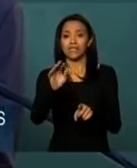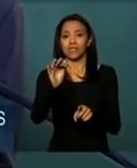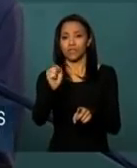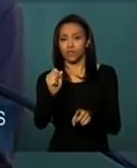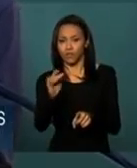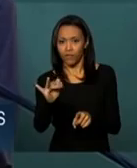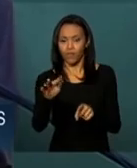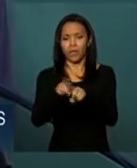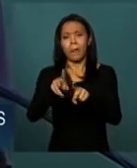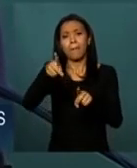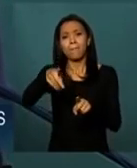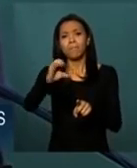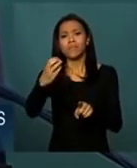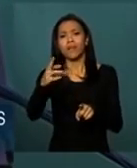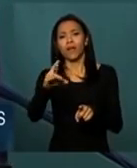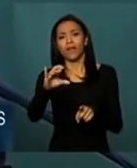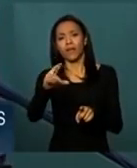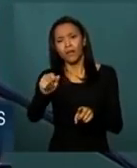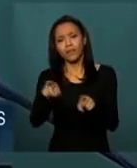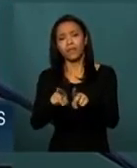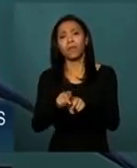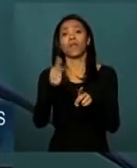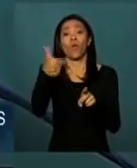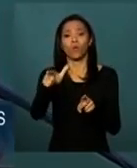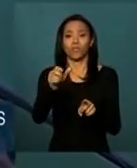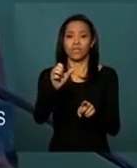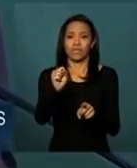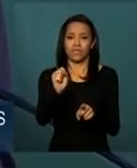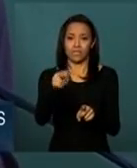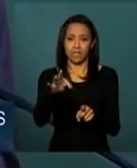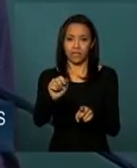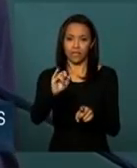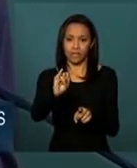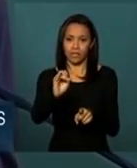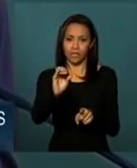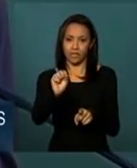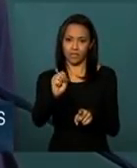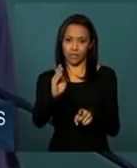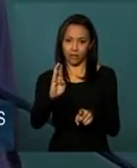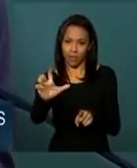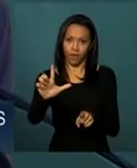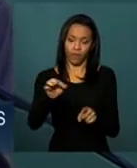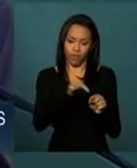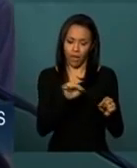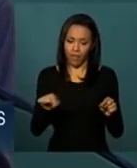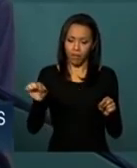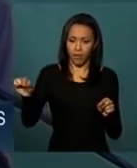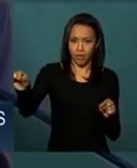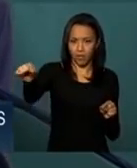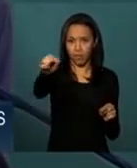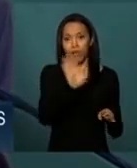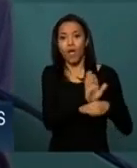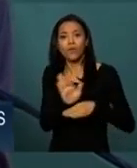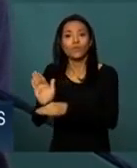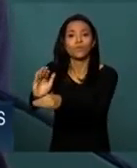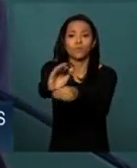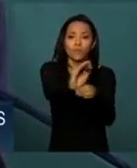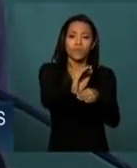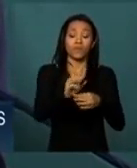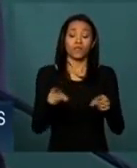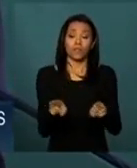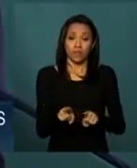Ininga, Pissarreira e Santa Isabel. Além disso, o corredor leste, que são mais 7 quilômetros,